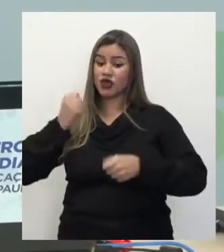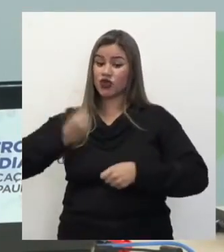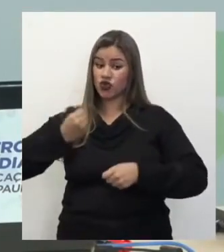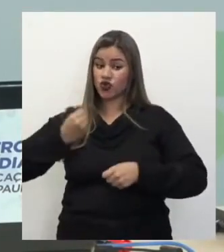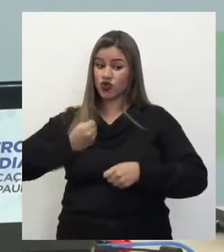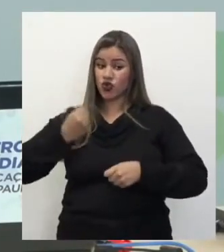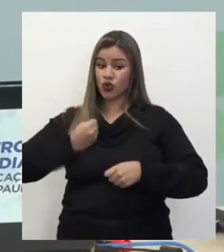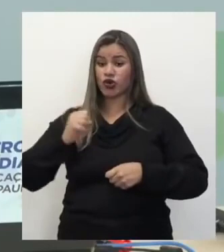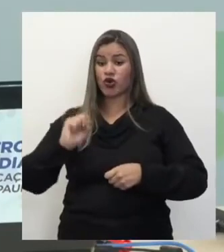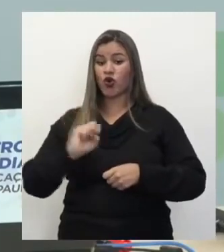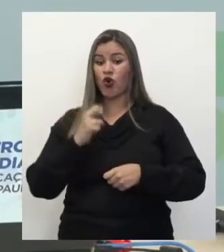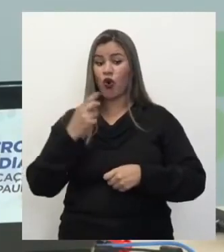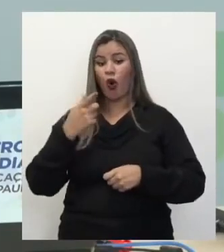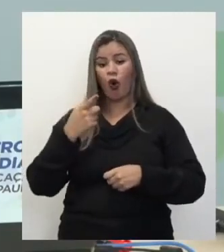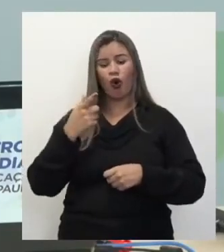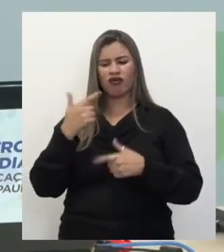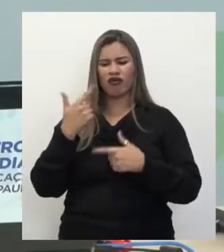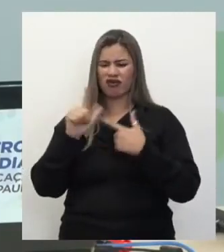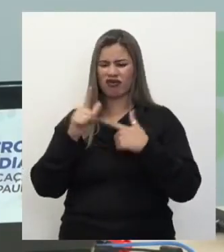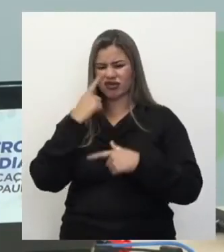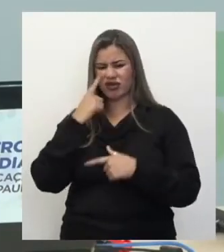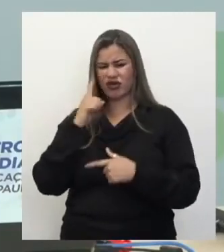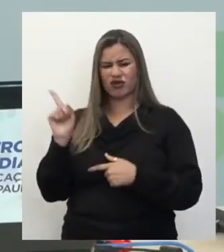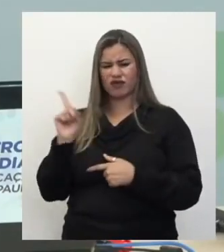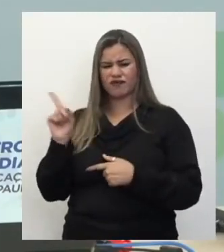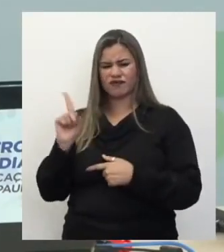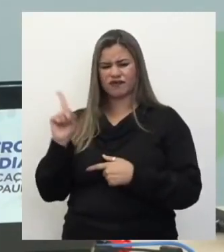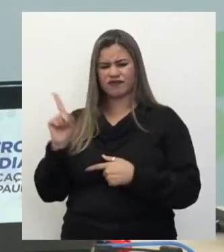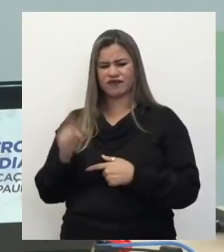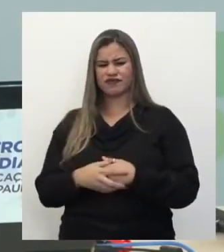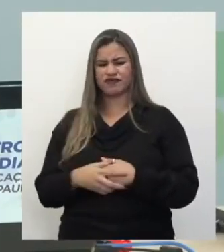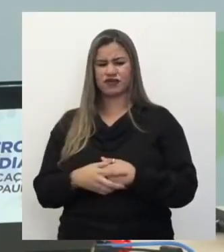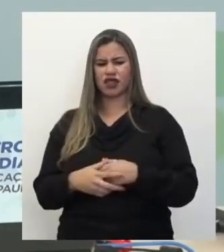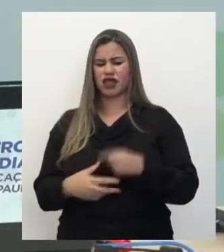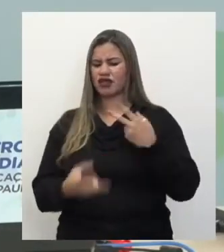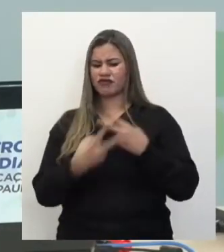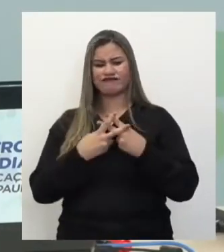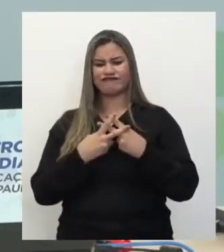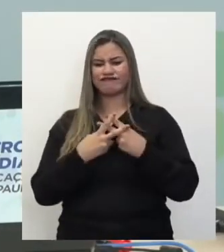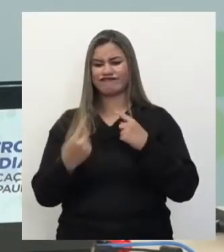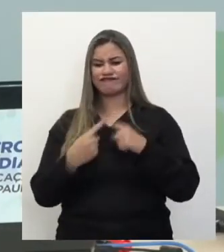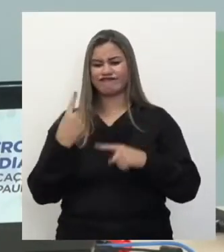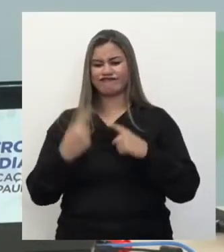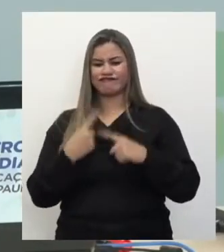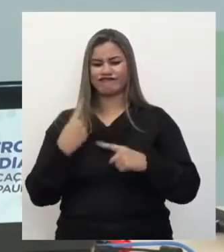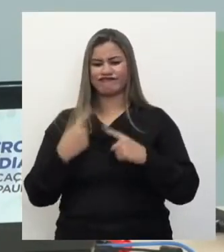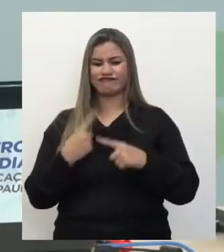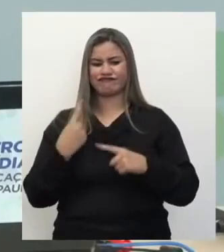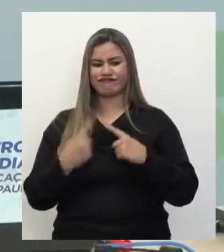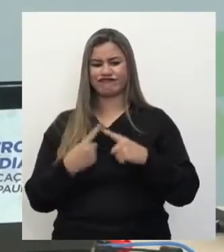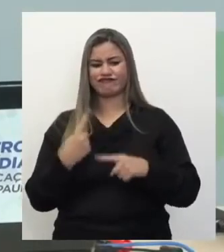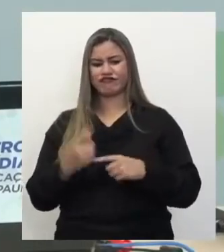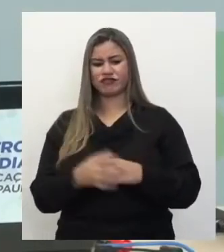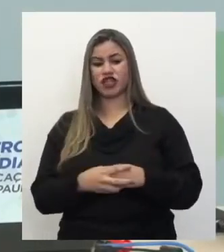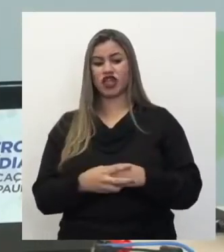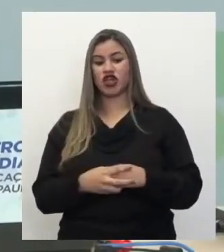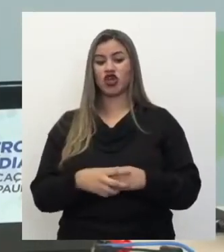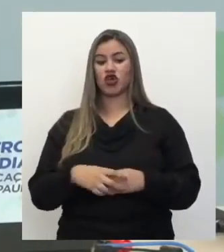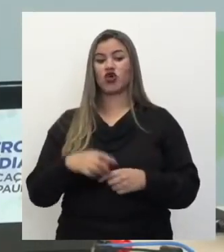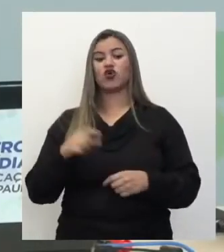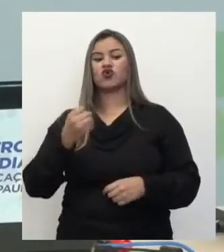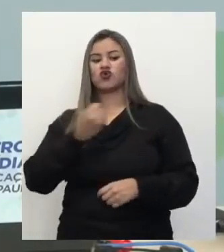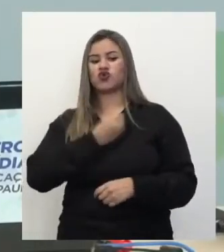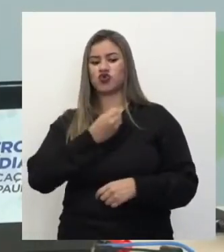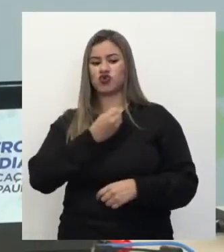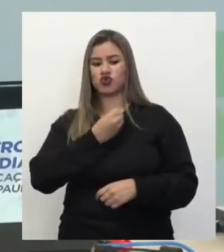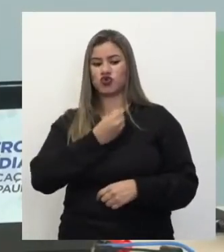outros símbolos, como esse daqui, numa hashtag, que senão eu quebro a hashtag. Eu só posso colocar números e letras. Números e letras pode. Então,